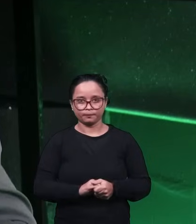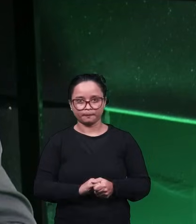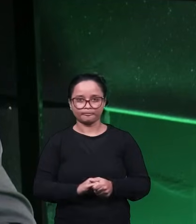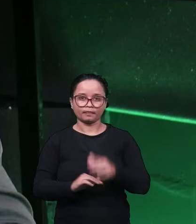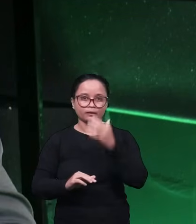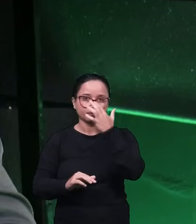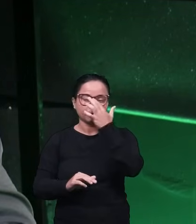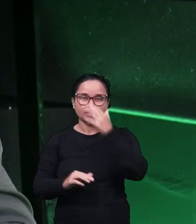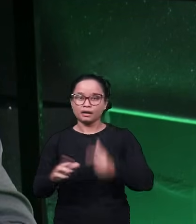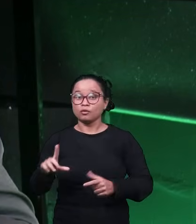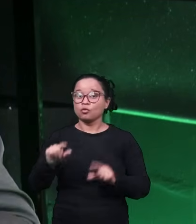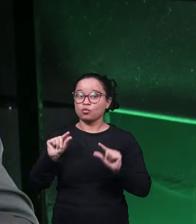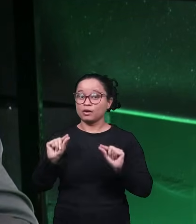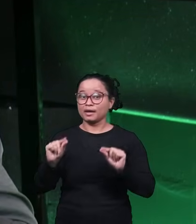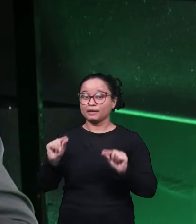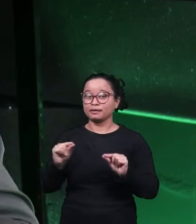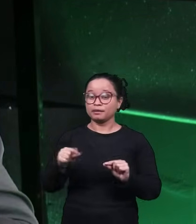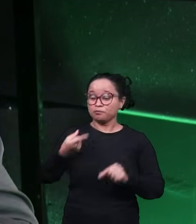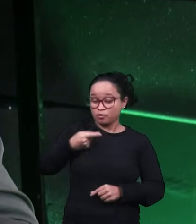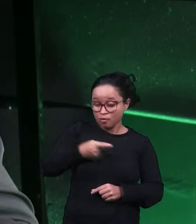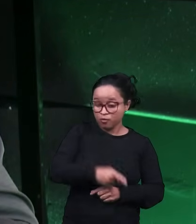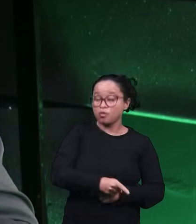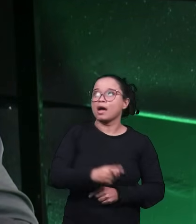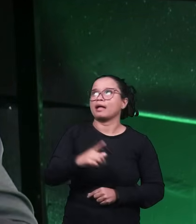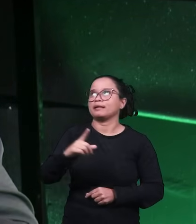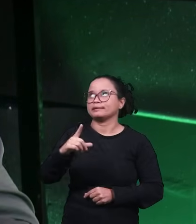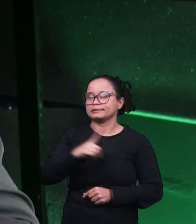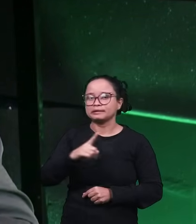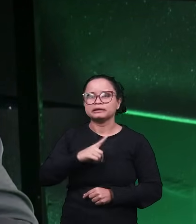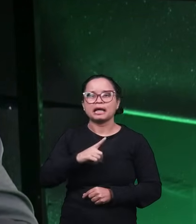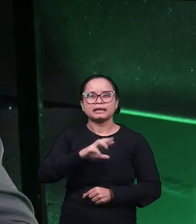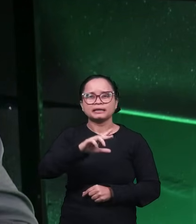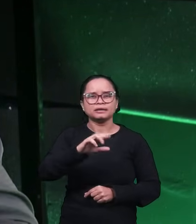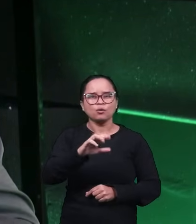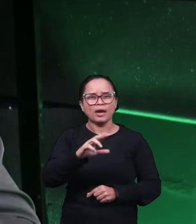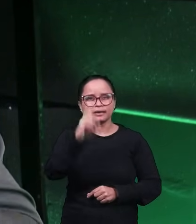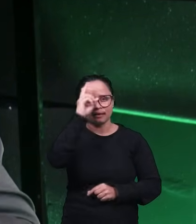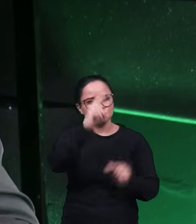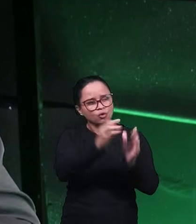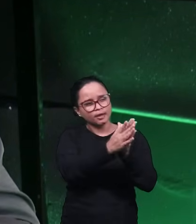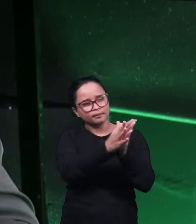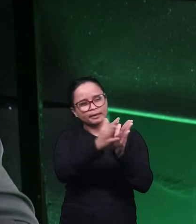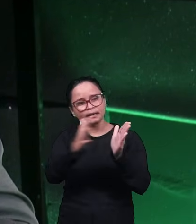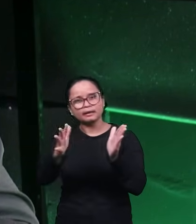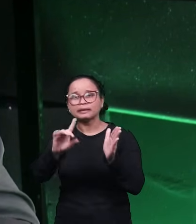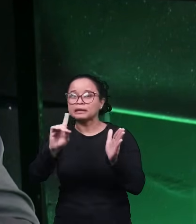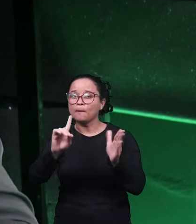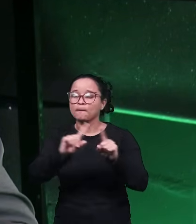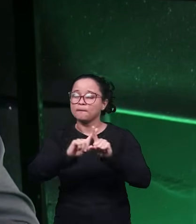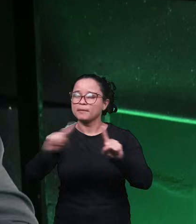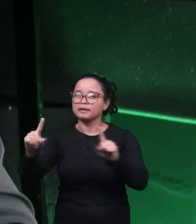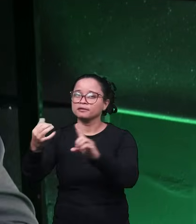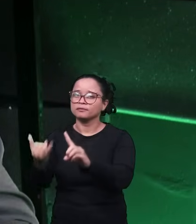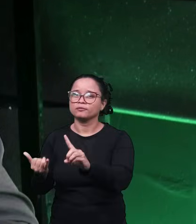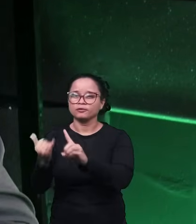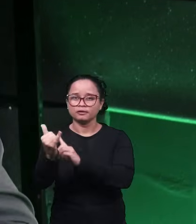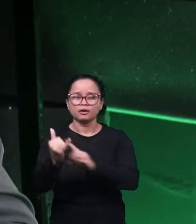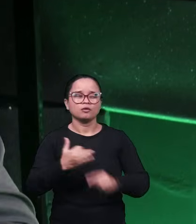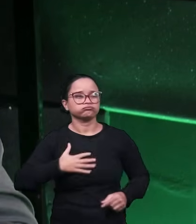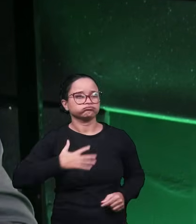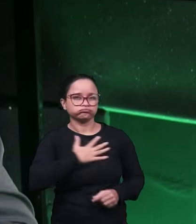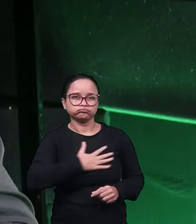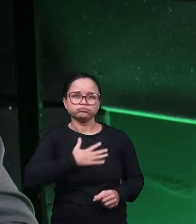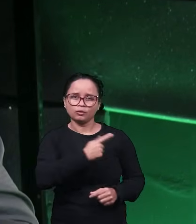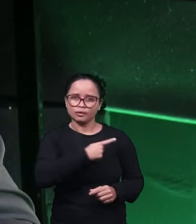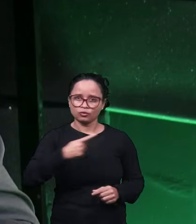Algo ali que é muito profundo, não da parte histórica, mas da parte profética, né? Eu gostaria que o pastor até falasse sobre isso,